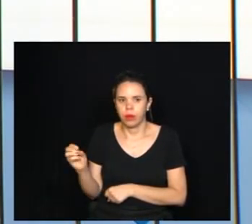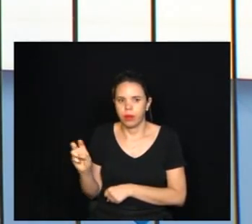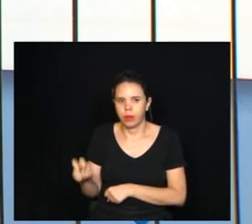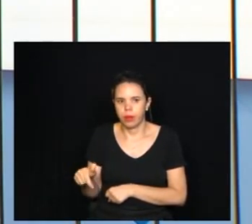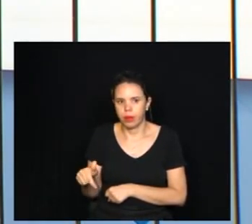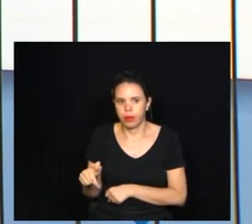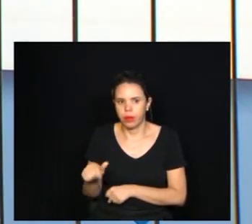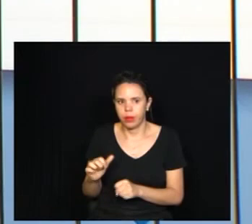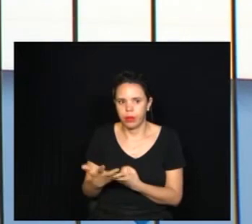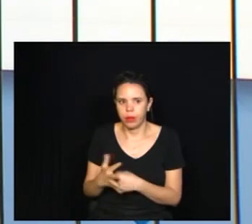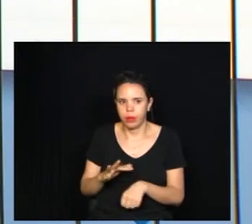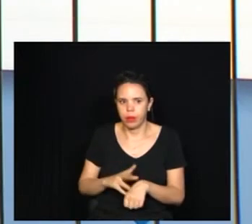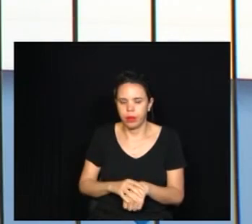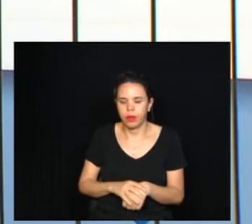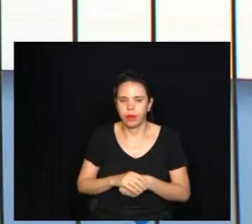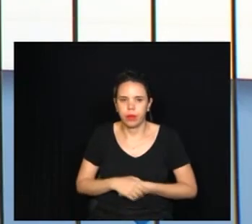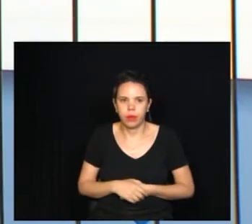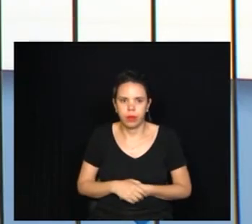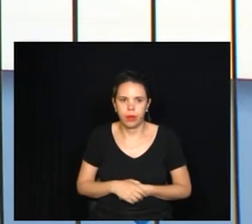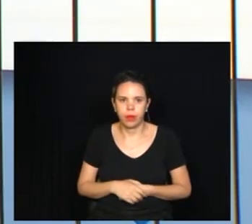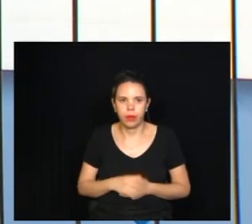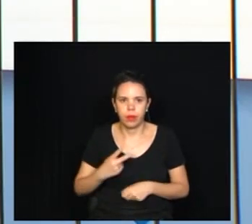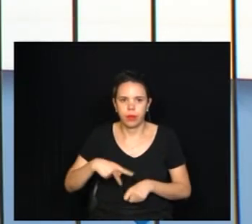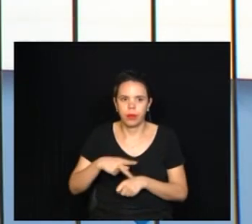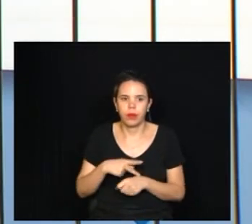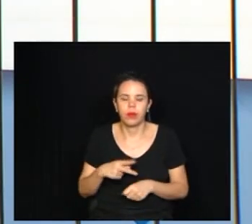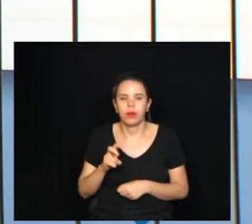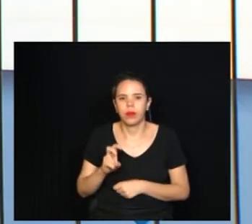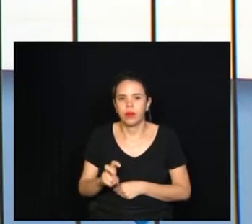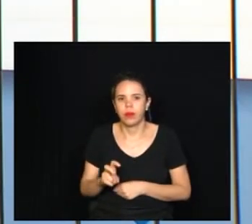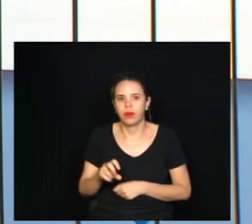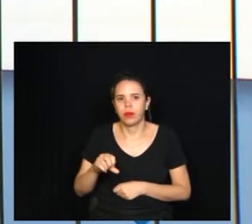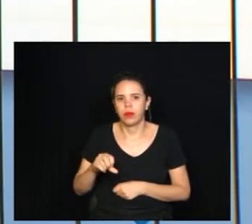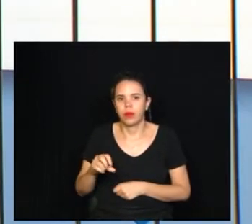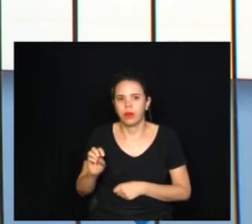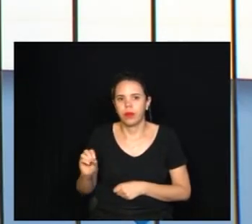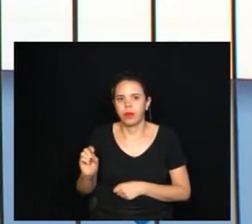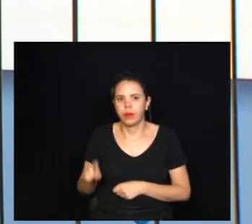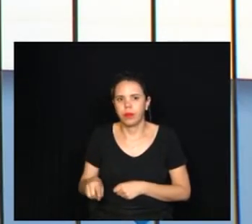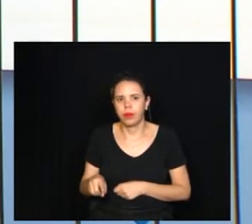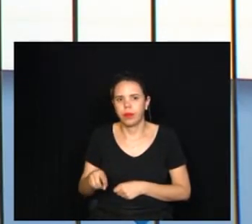21.247.667 casos da Covid-19 e o país tem